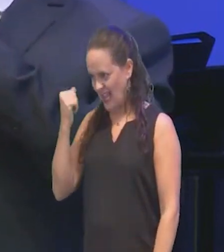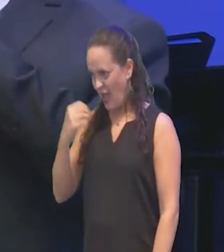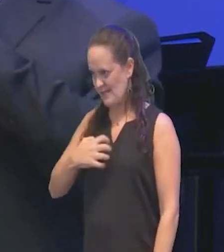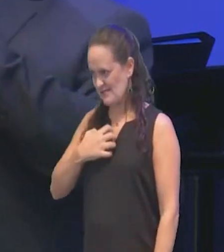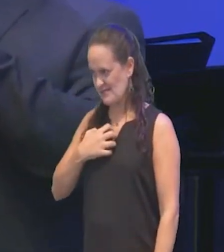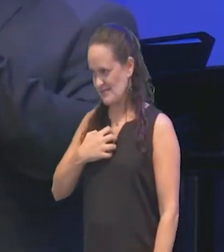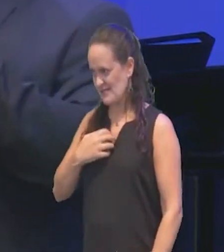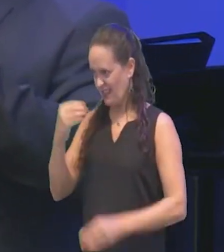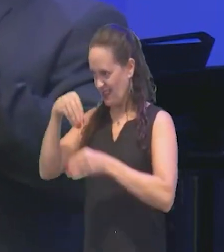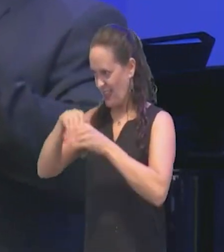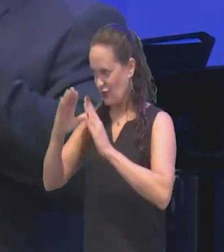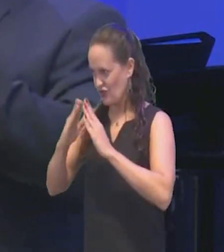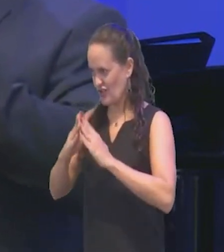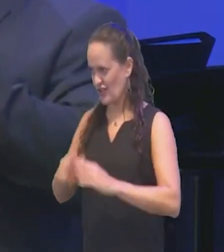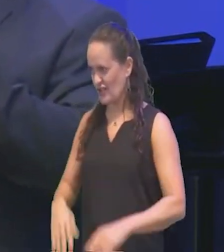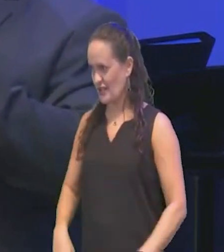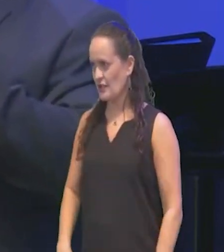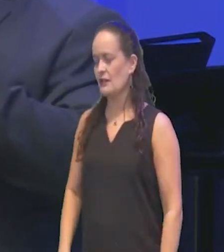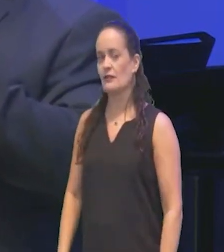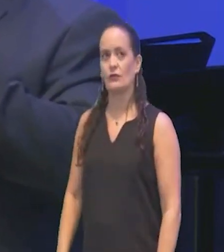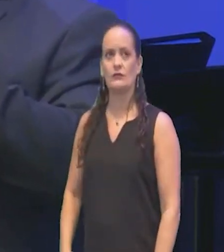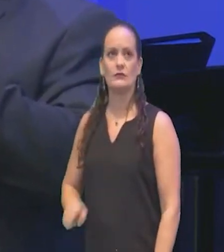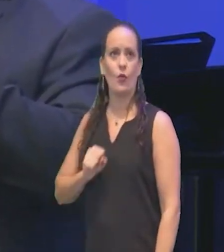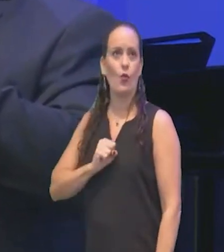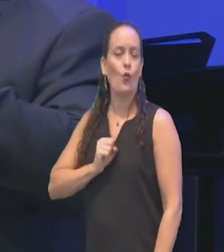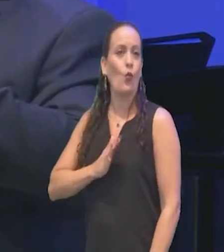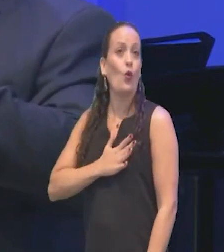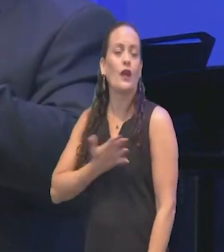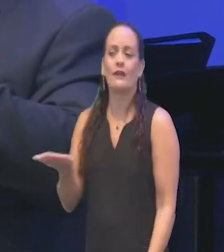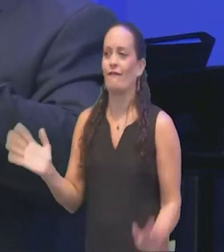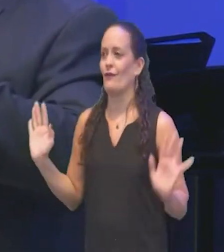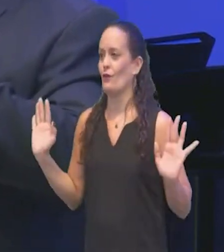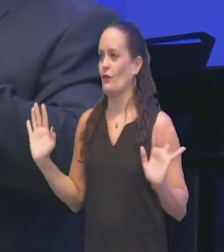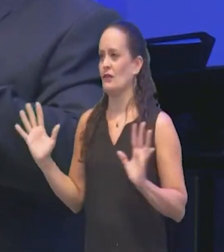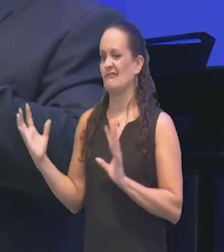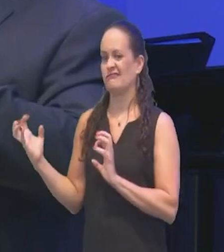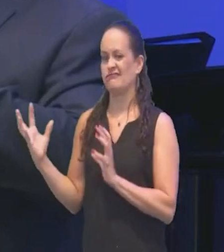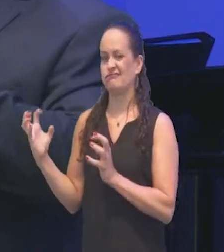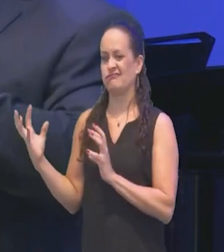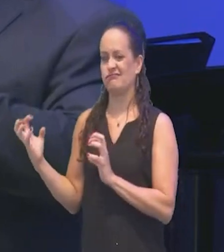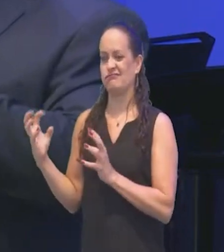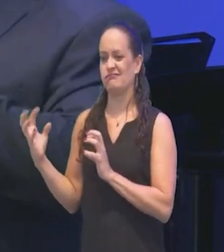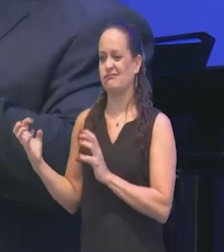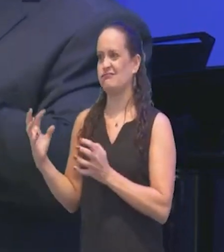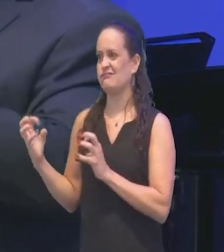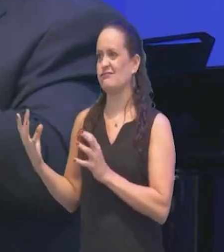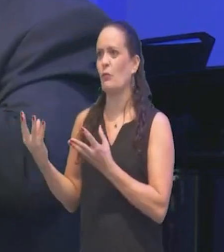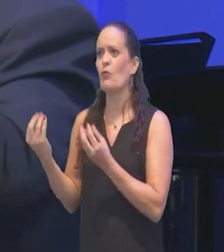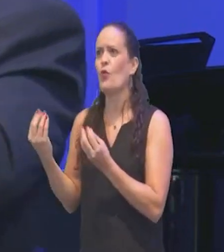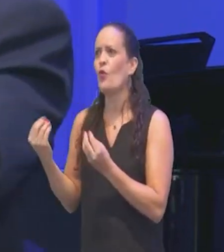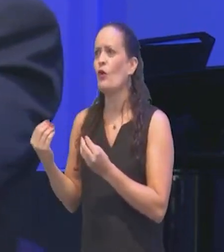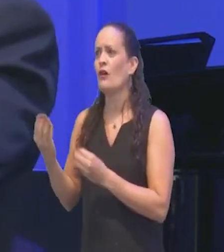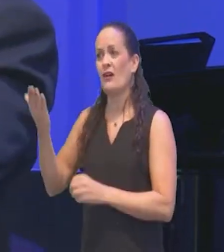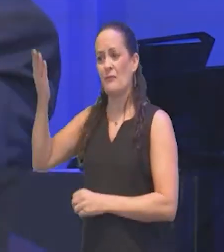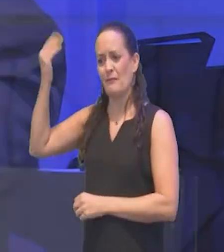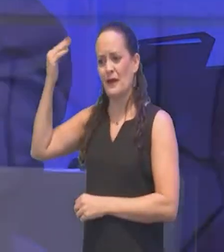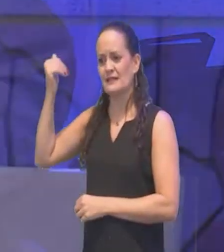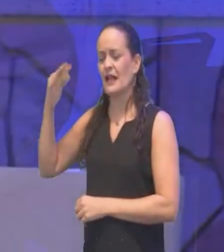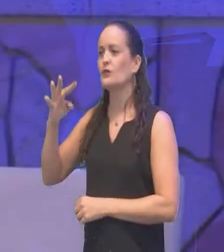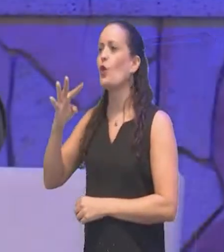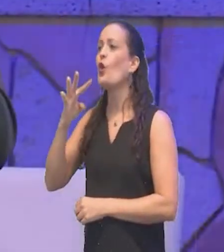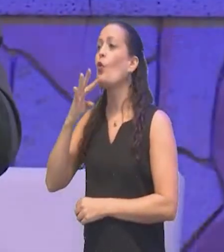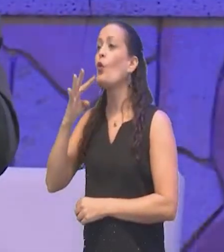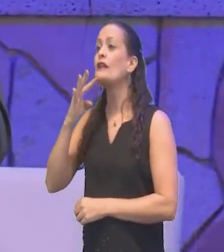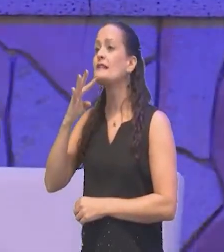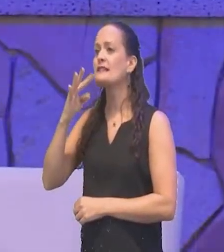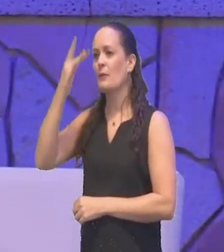ranzinza dentro de casa? É horrível, né, meus irmãos? Eu conheci uma pessoa que era assim, mas não era da minha casa,